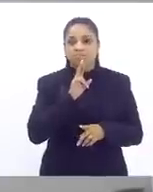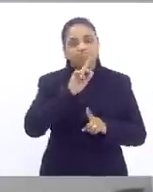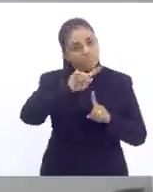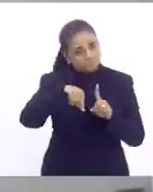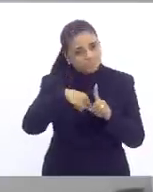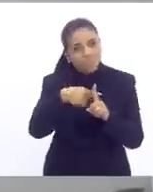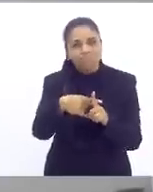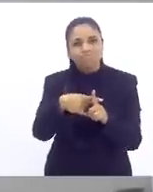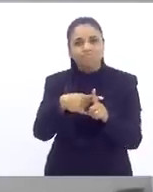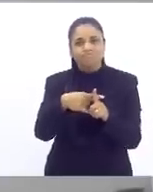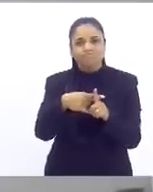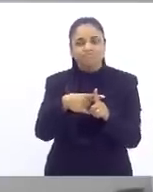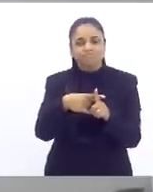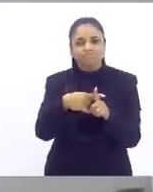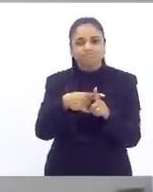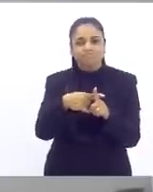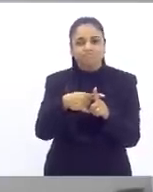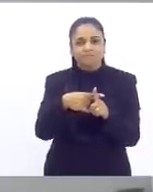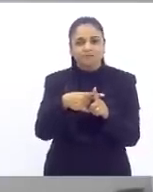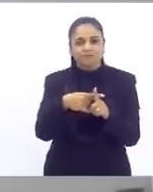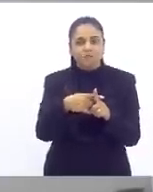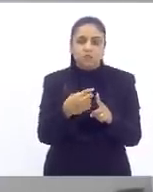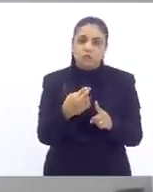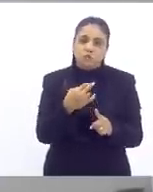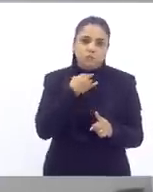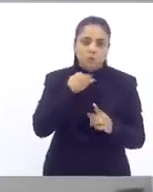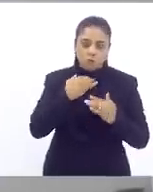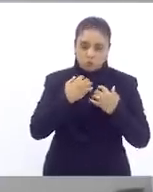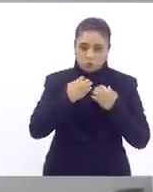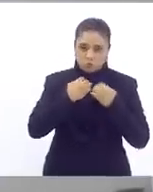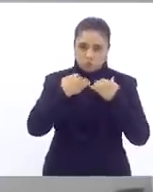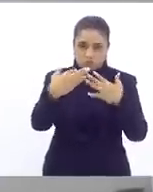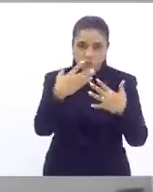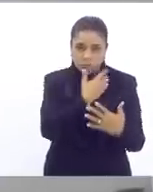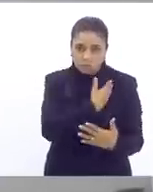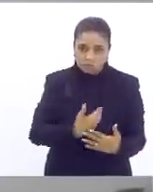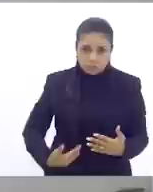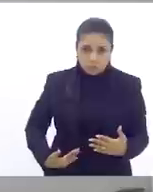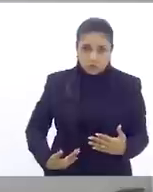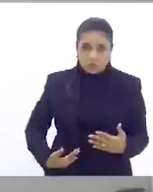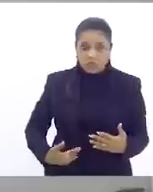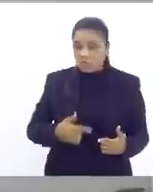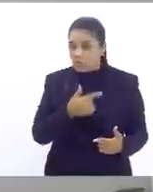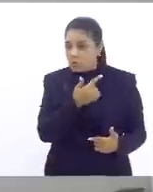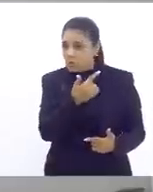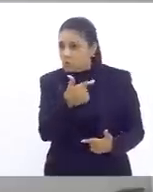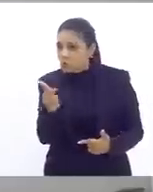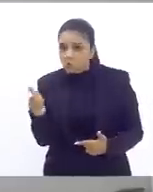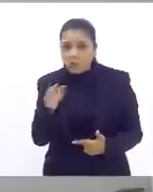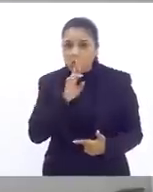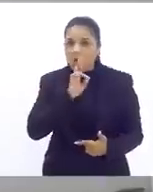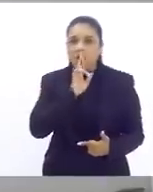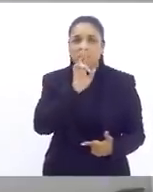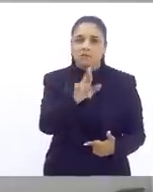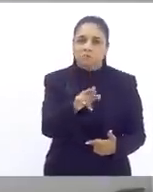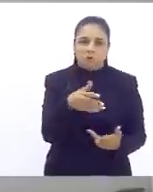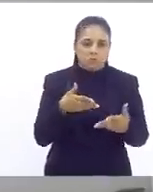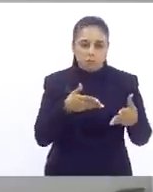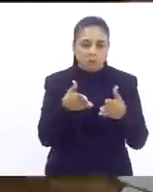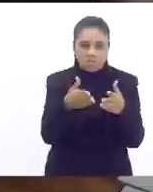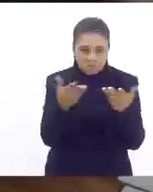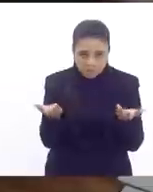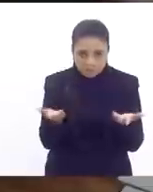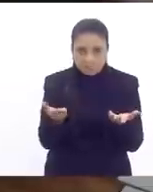positivo que não pode é fazer audiência pública e saíssem um caminho pré-definido obrigado